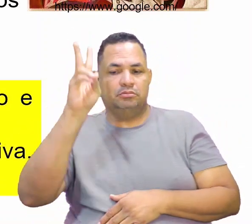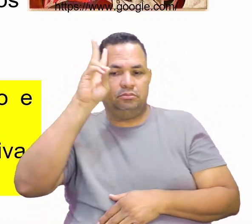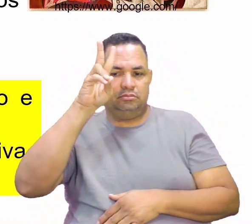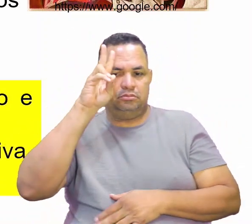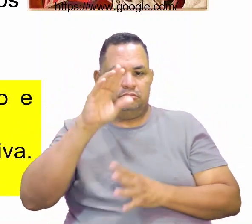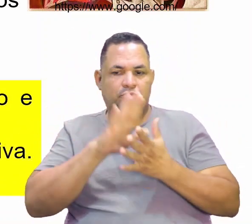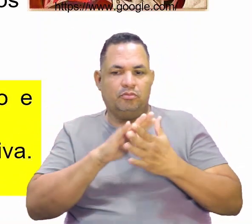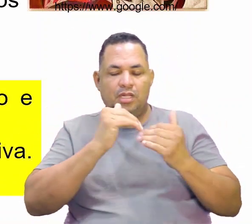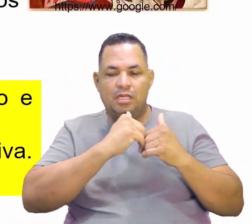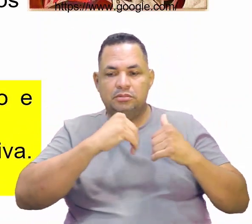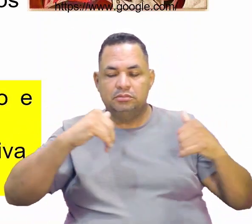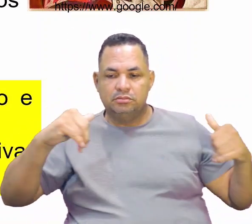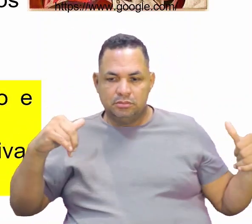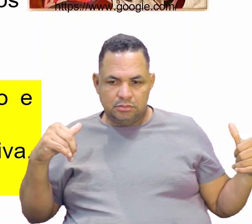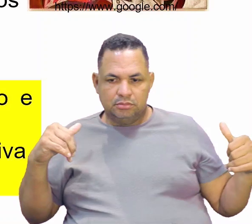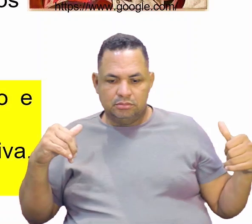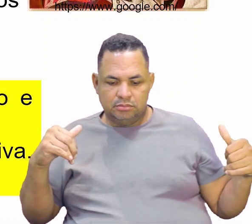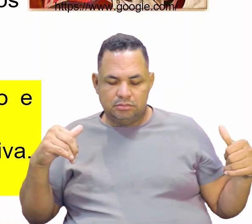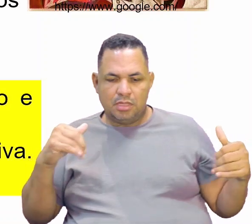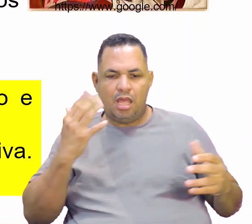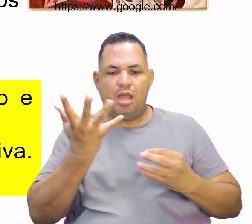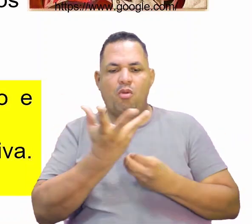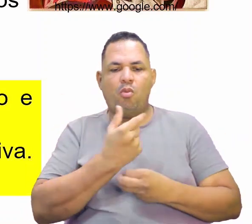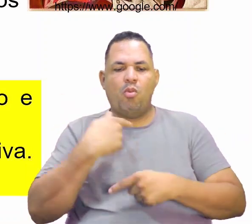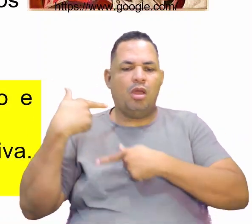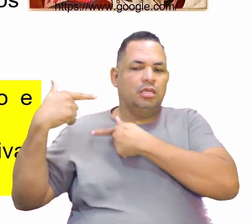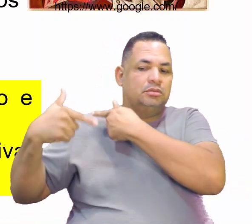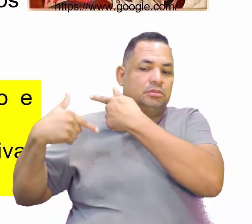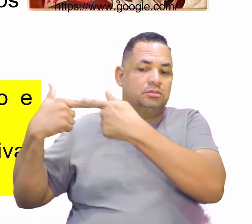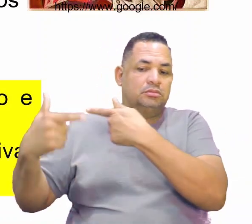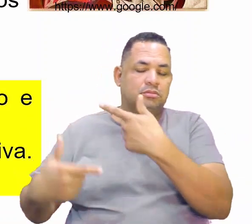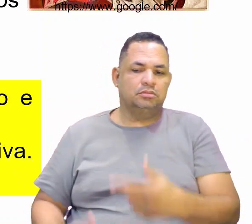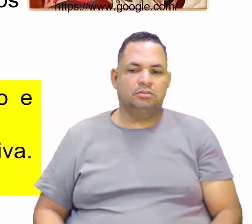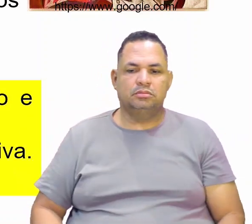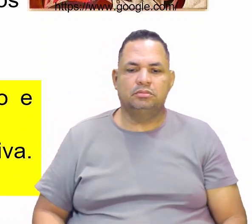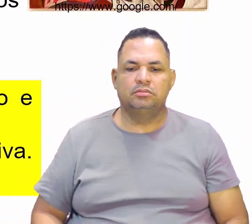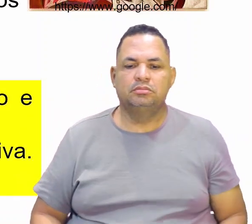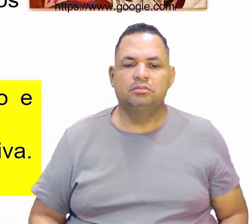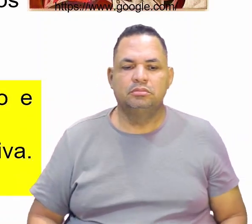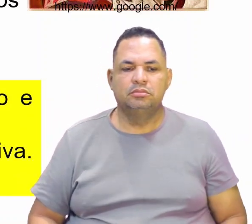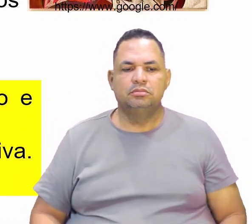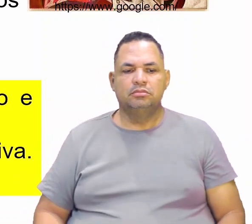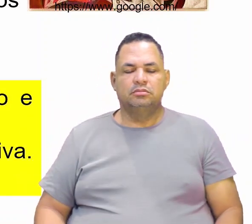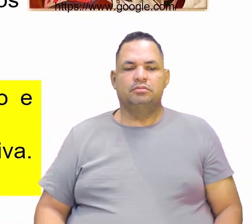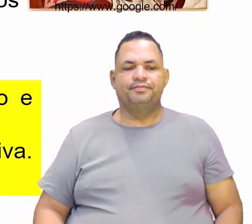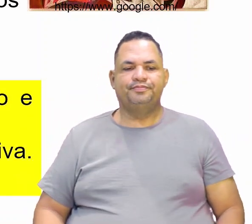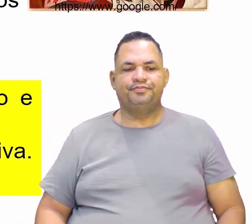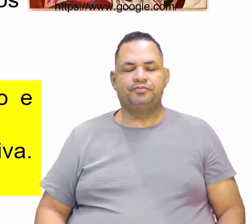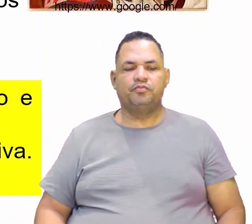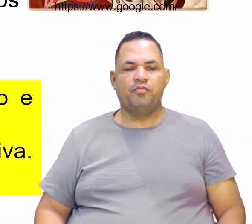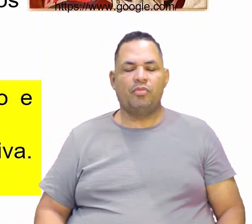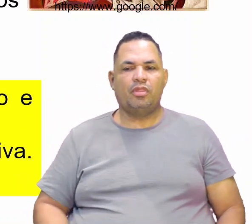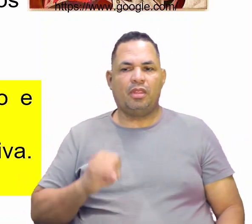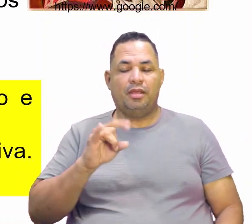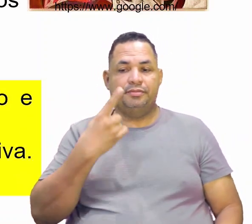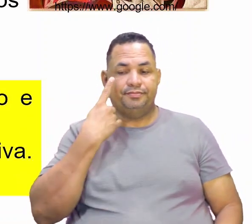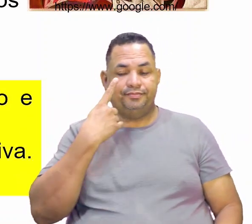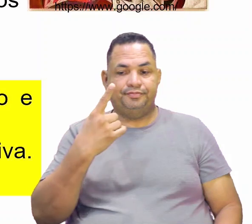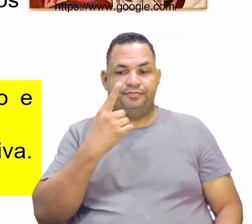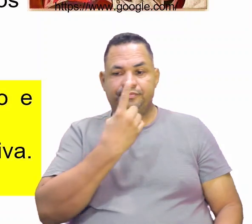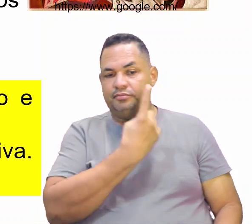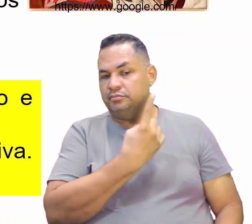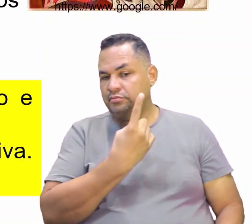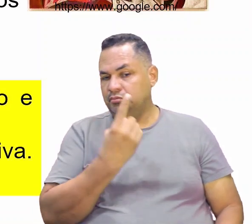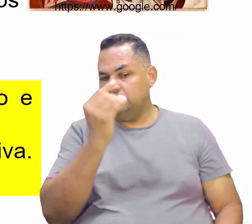daquela quebra com a arte tradicional. Essa questão da proporção, se você observa